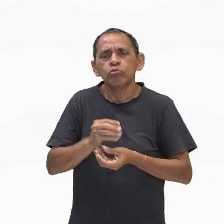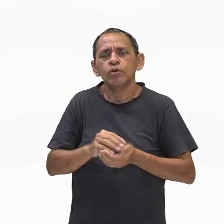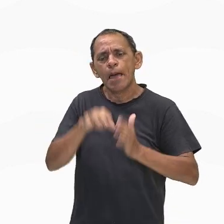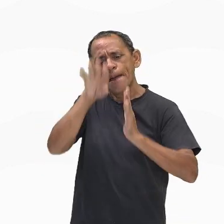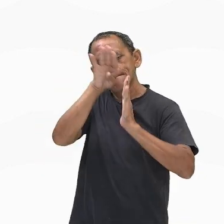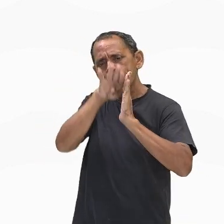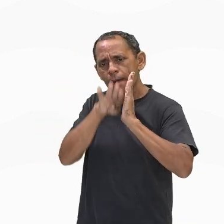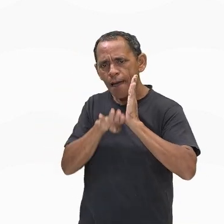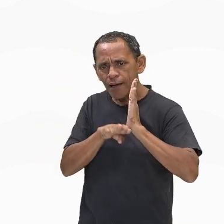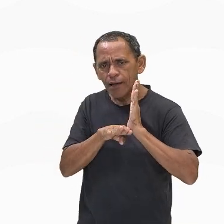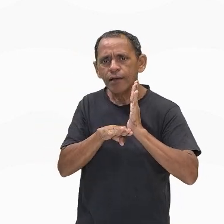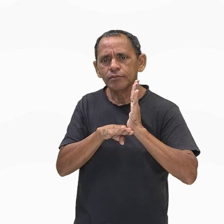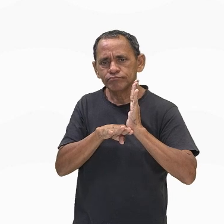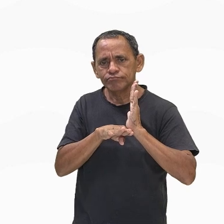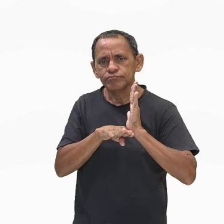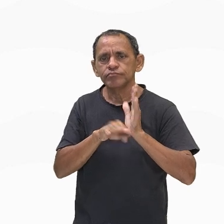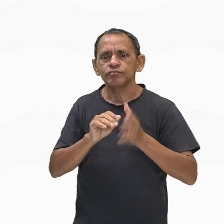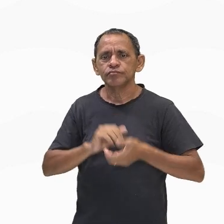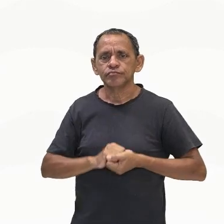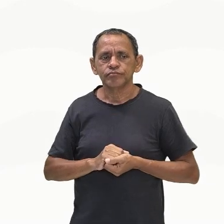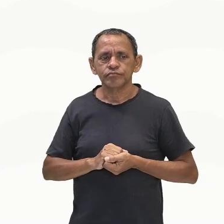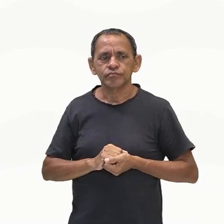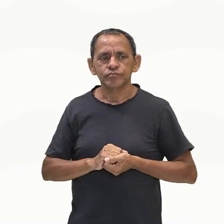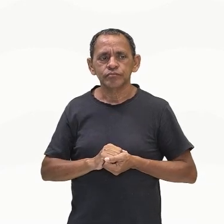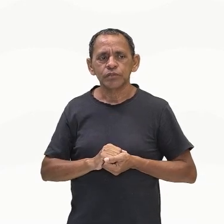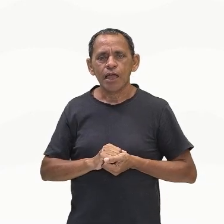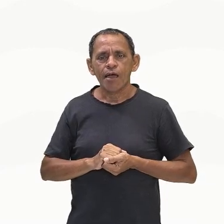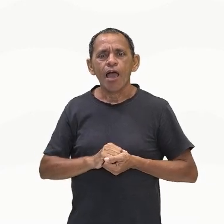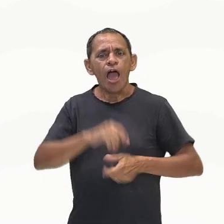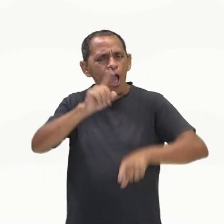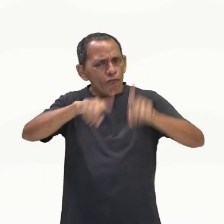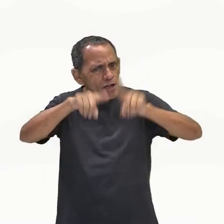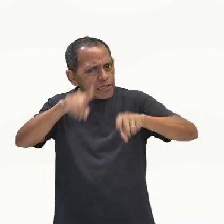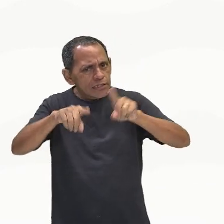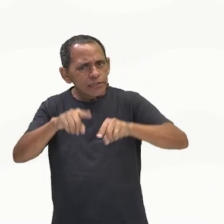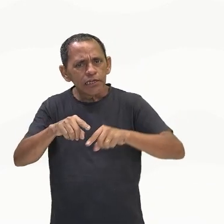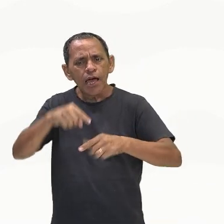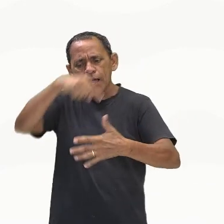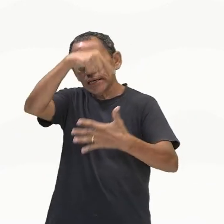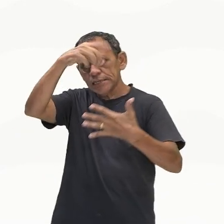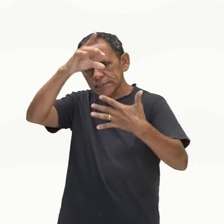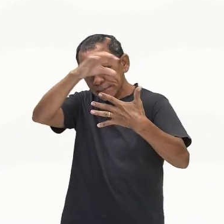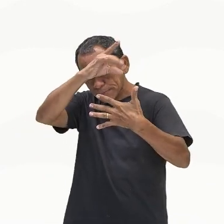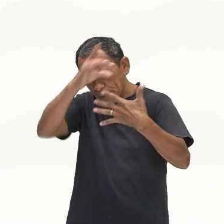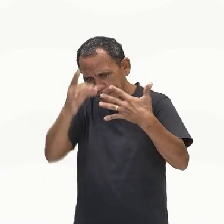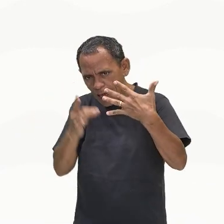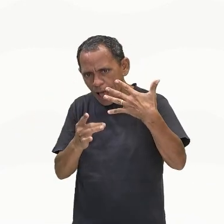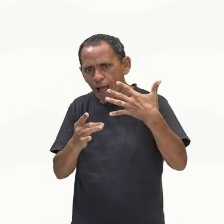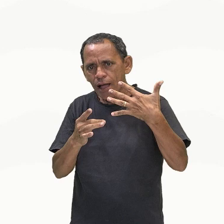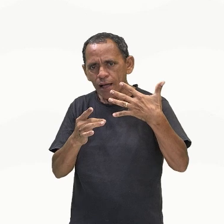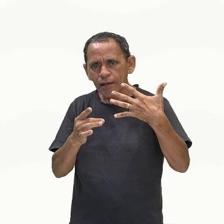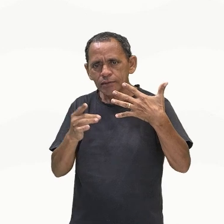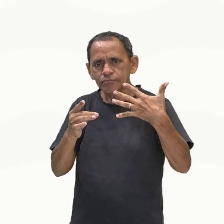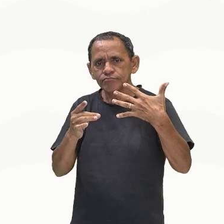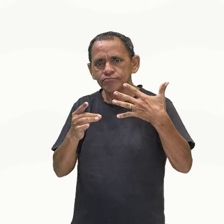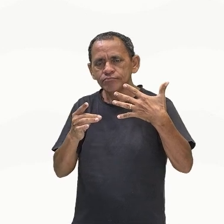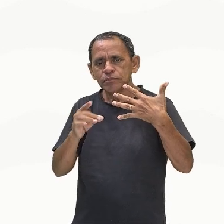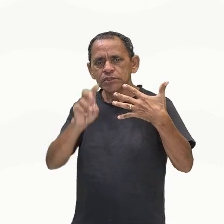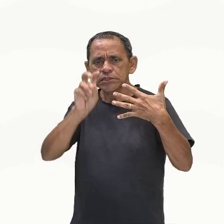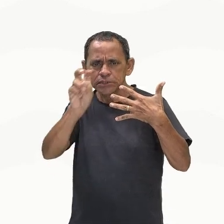de inteligência emocional, ele vai passar por 5 aspectos. O primeiro vai ser